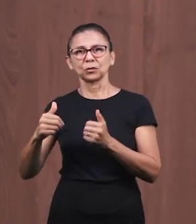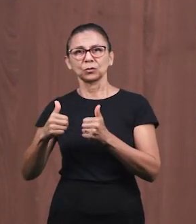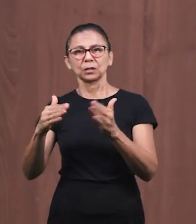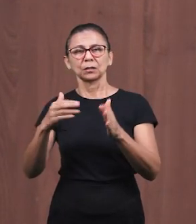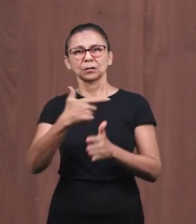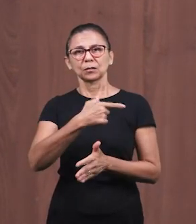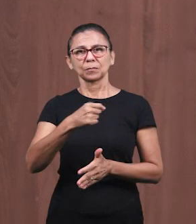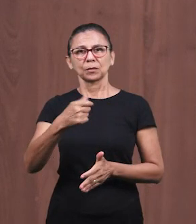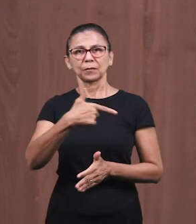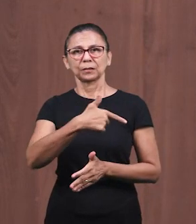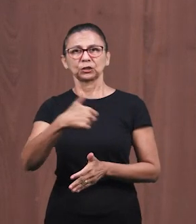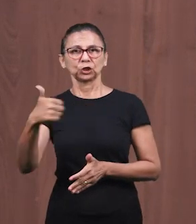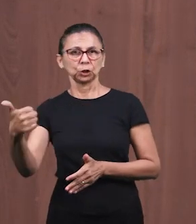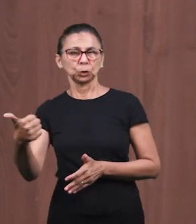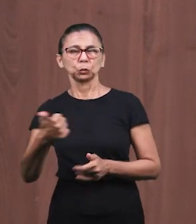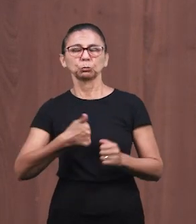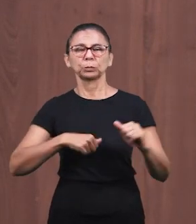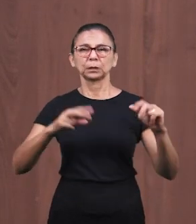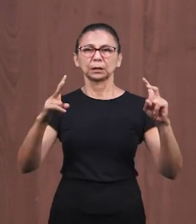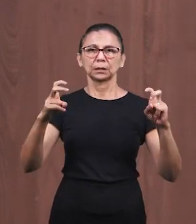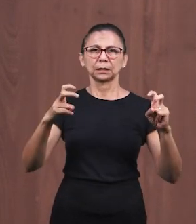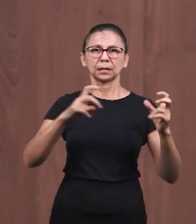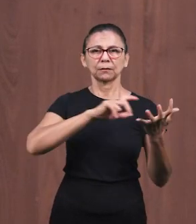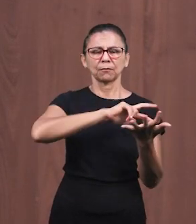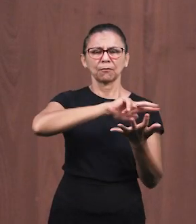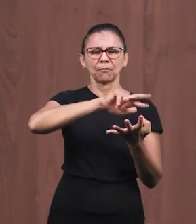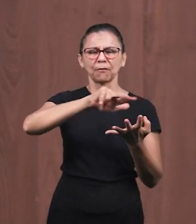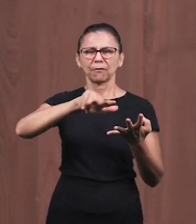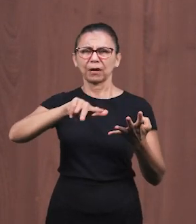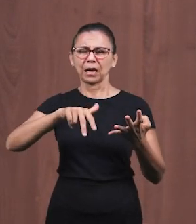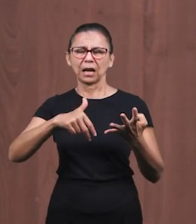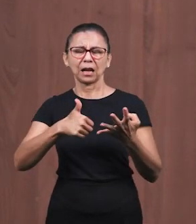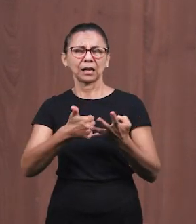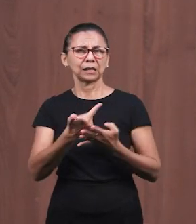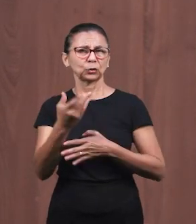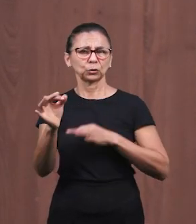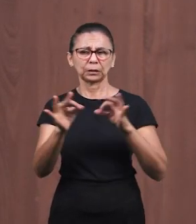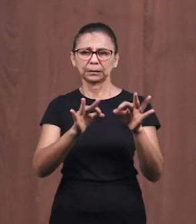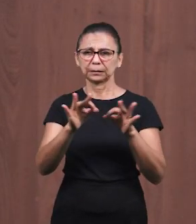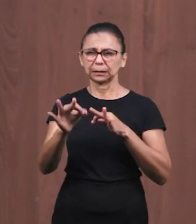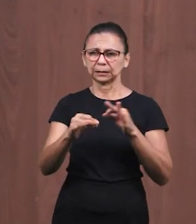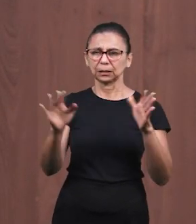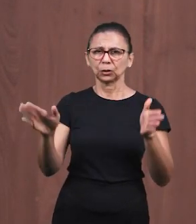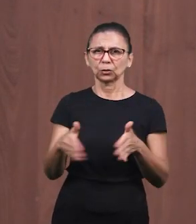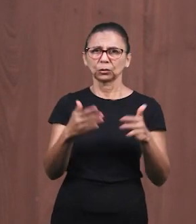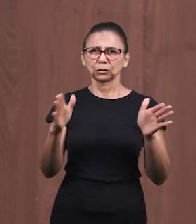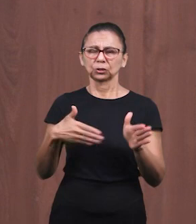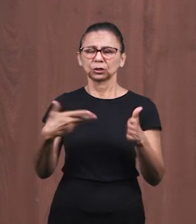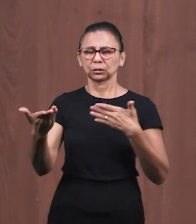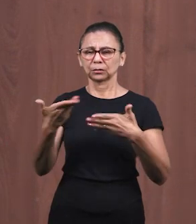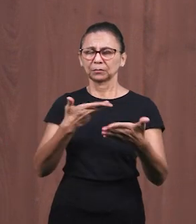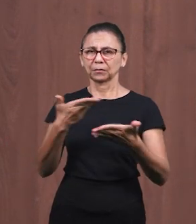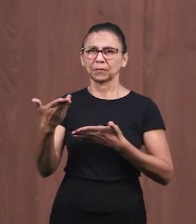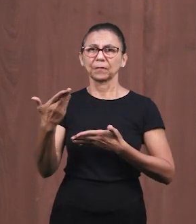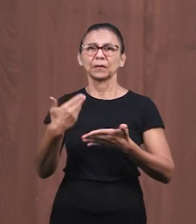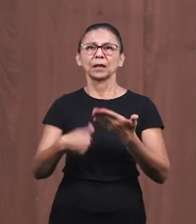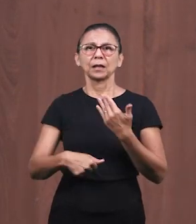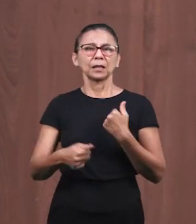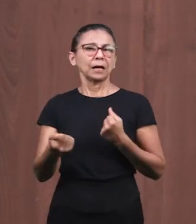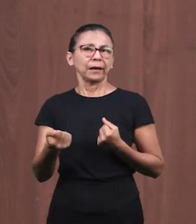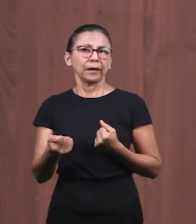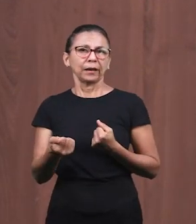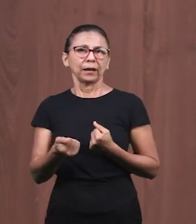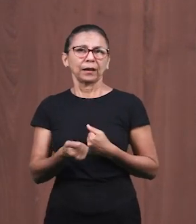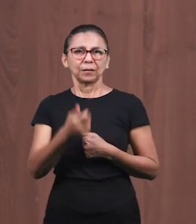de 2021. Tratamos de tema de organização e método para a família, para as rotinas colaborativas, para os